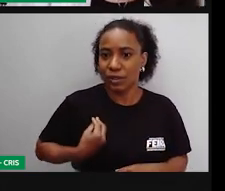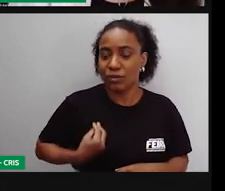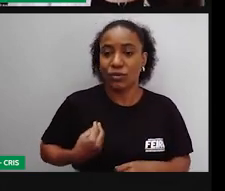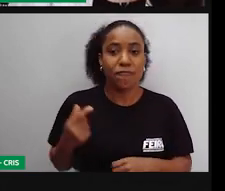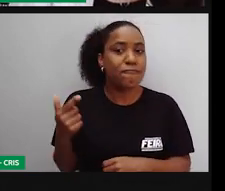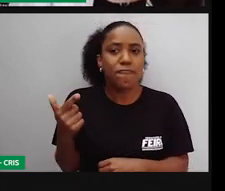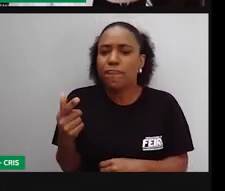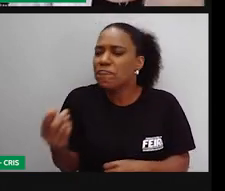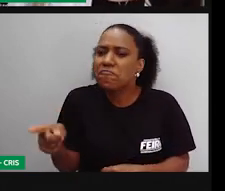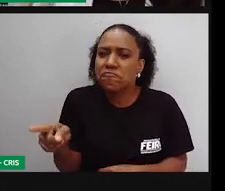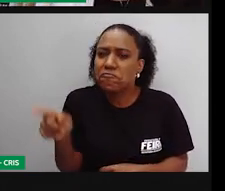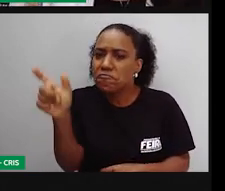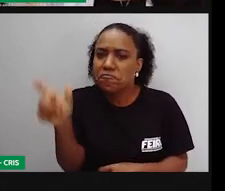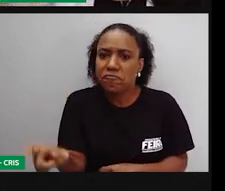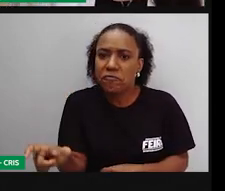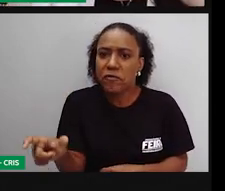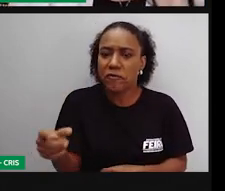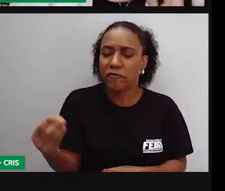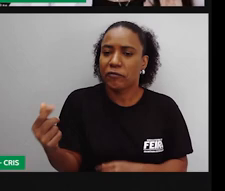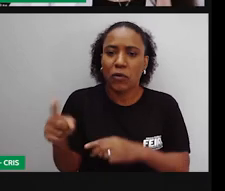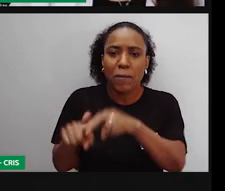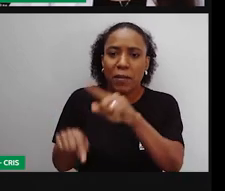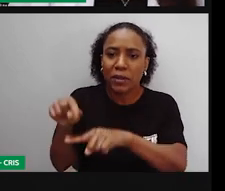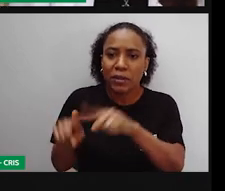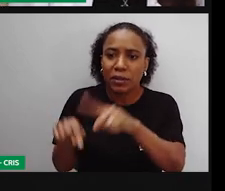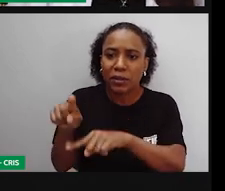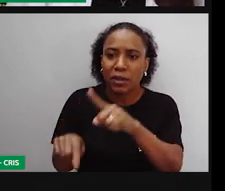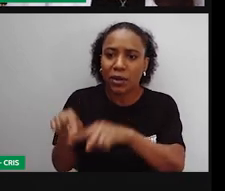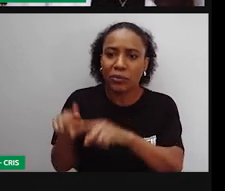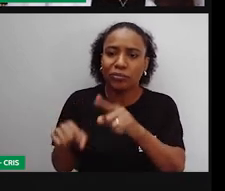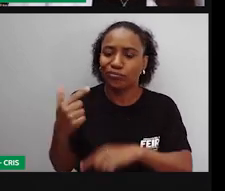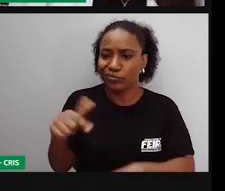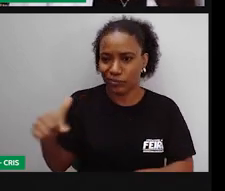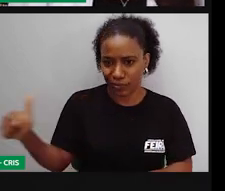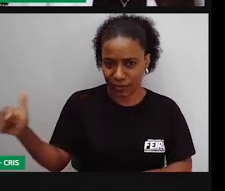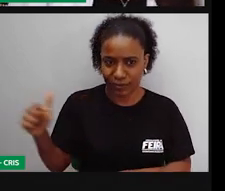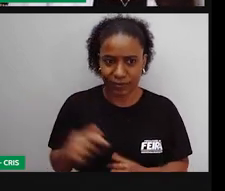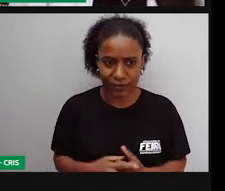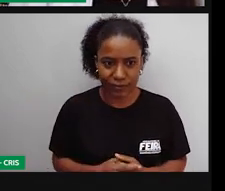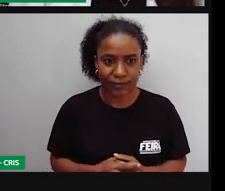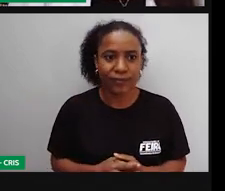que não são vivos, que não são considerados como seres vivos. E eu